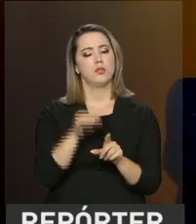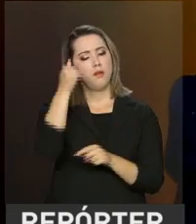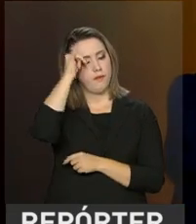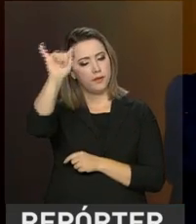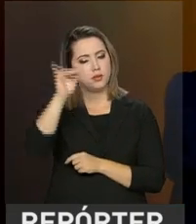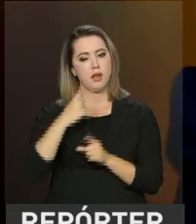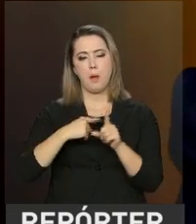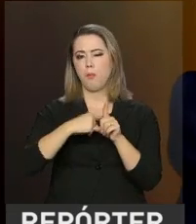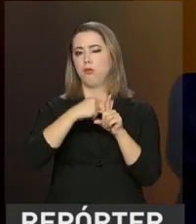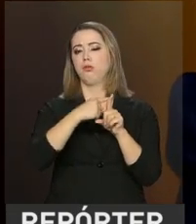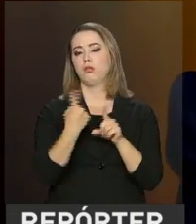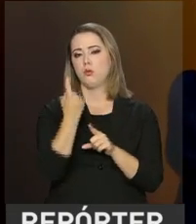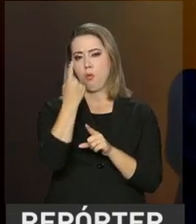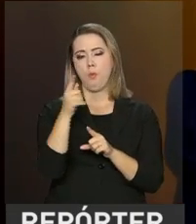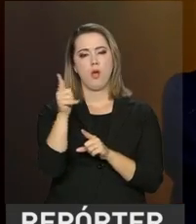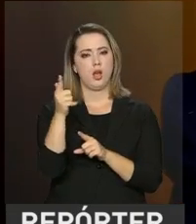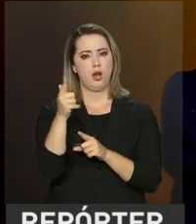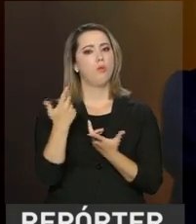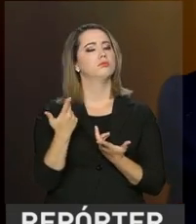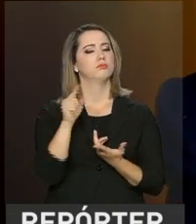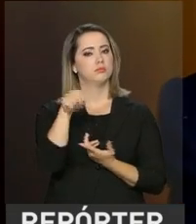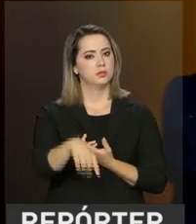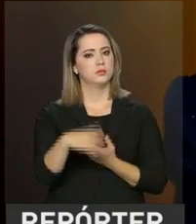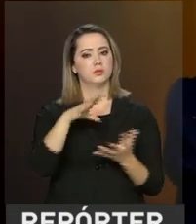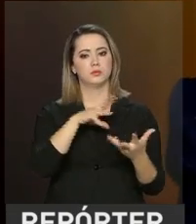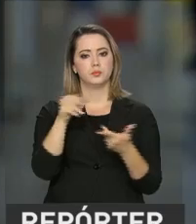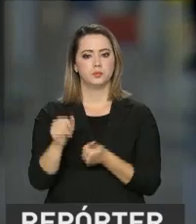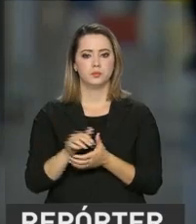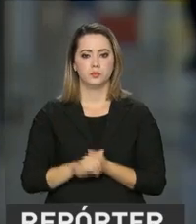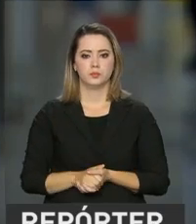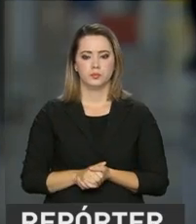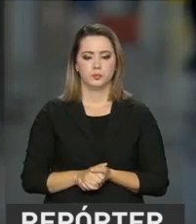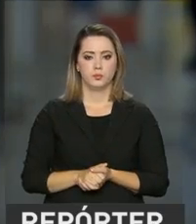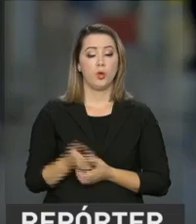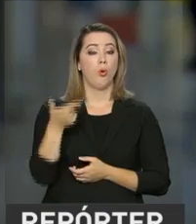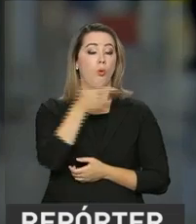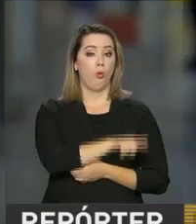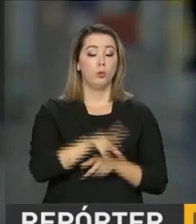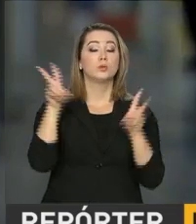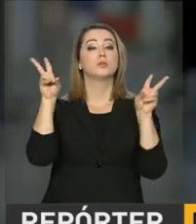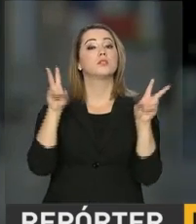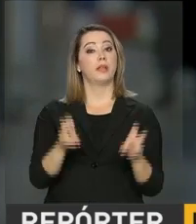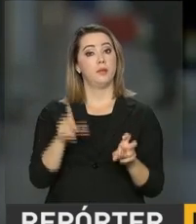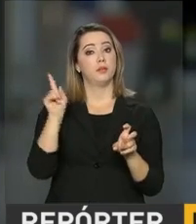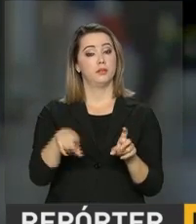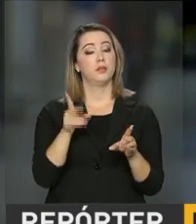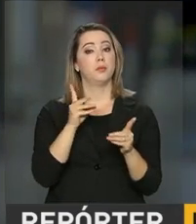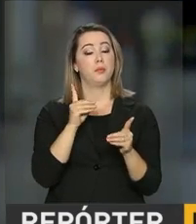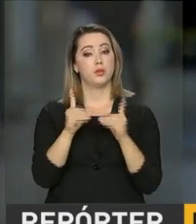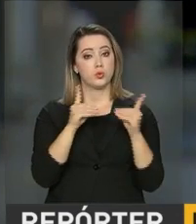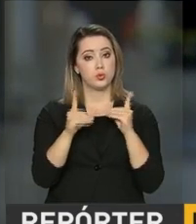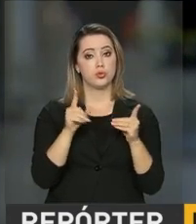aquecimento de mais de 1,5 graus. No futuro aqui no planeta Terra. Outro tema que pode ser destaque nesta edição